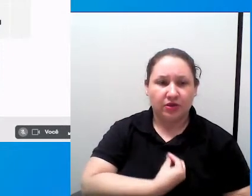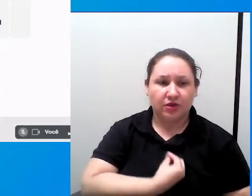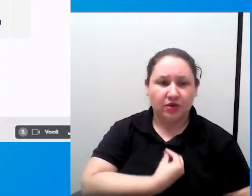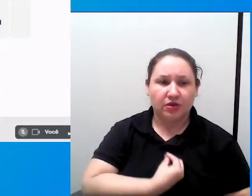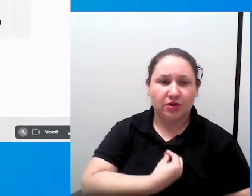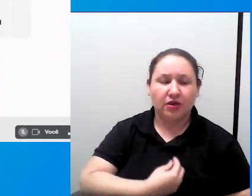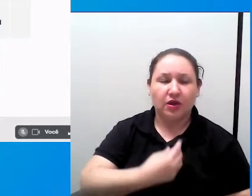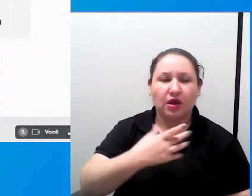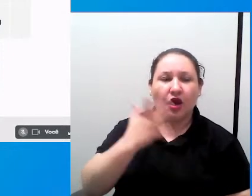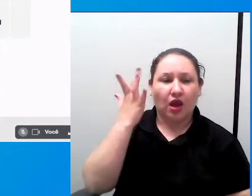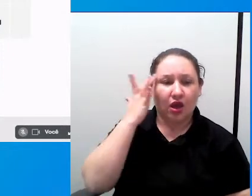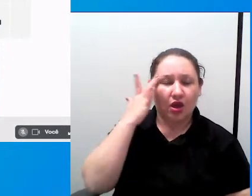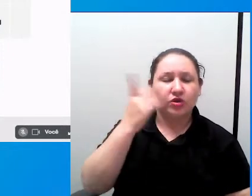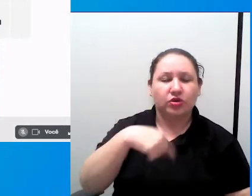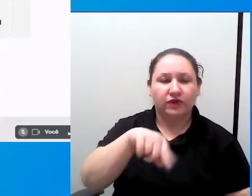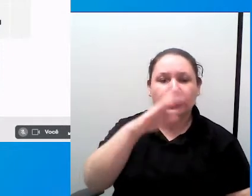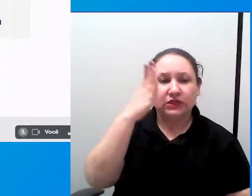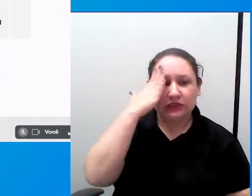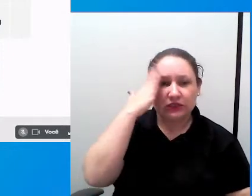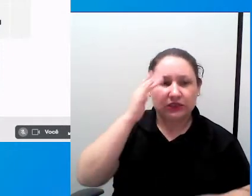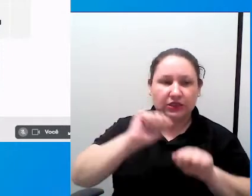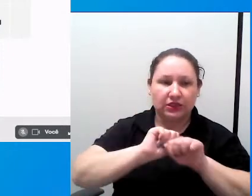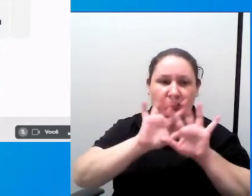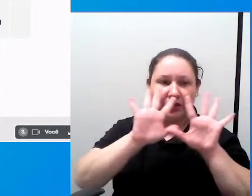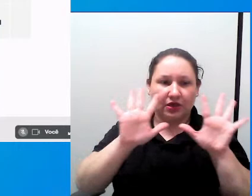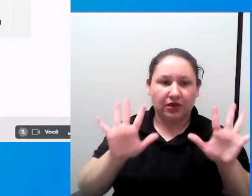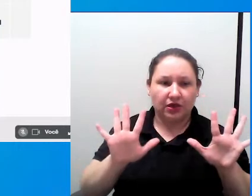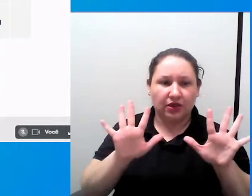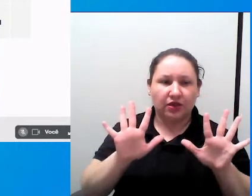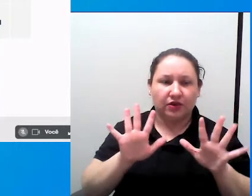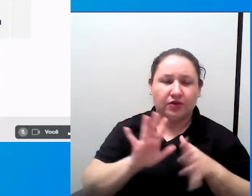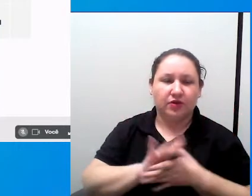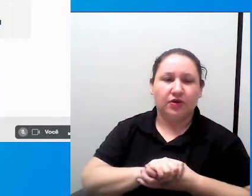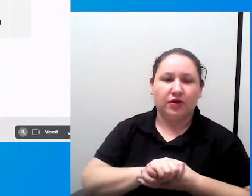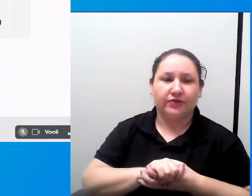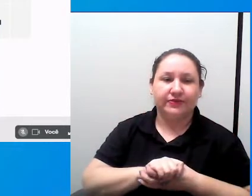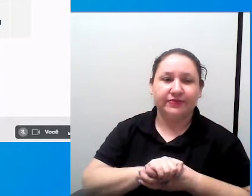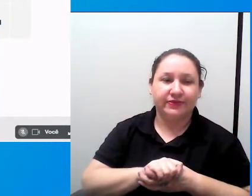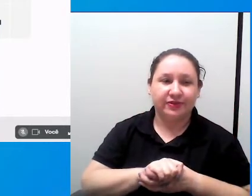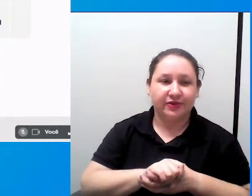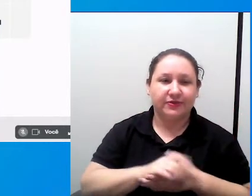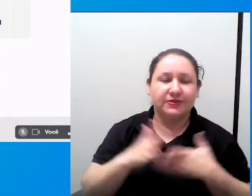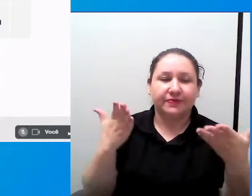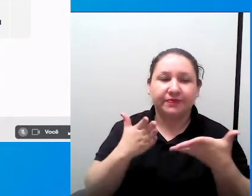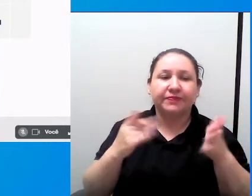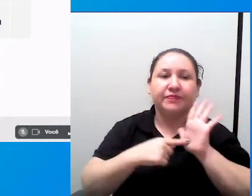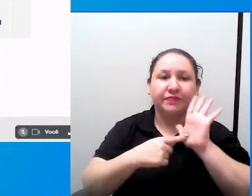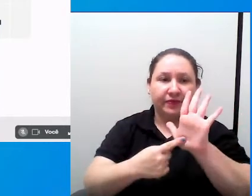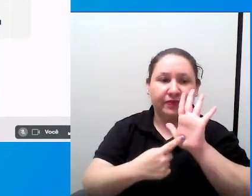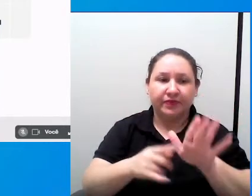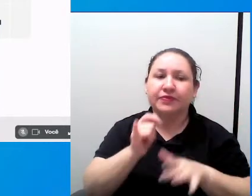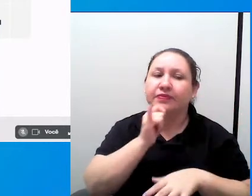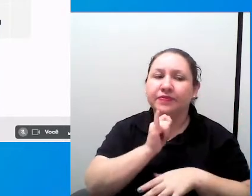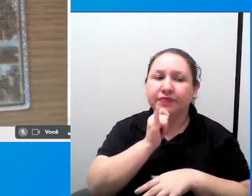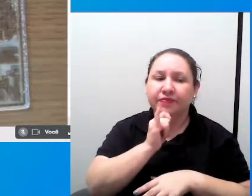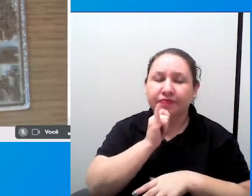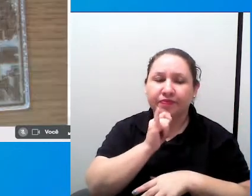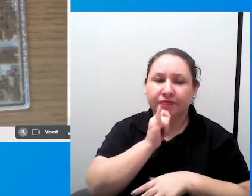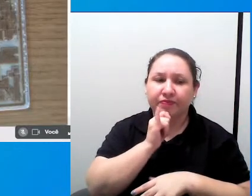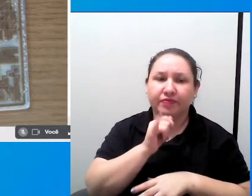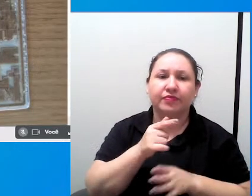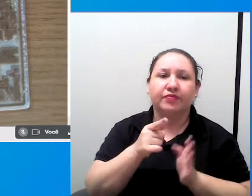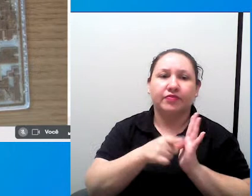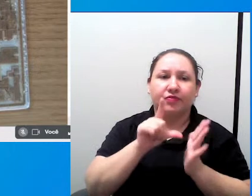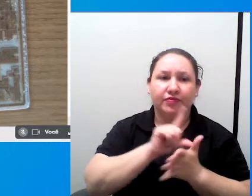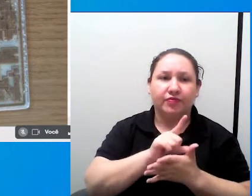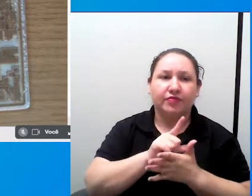colegas já deixaram bem claro também nas falas. Bom, aqui eu vou trazer alguns exemplos de ações de extensão que a gente executou. Essa foi